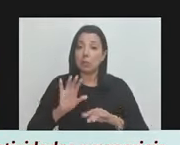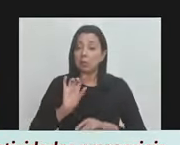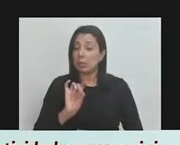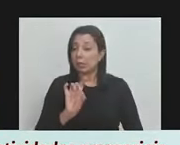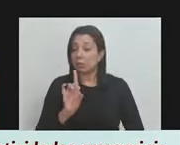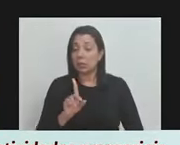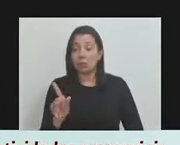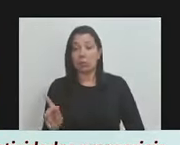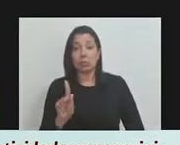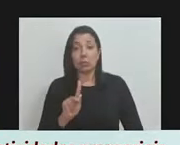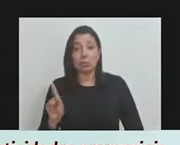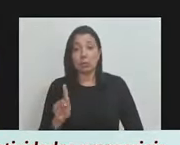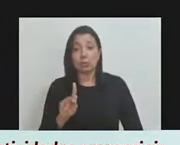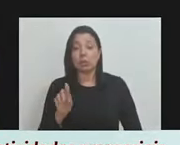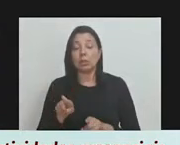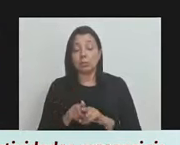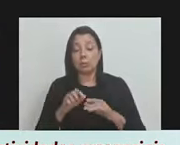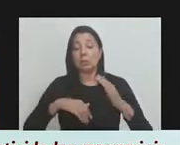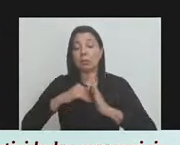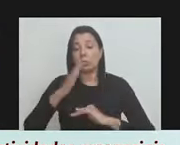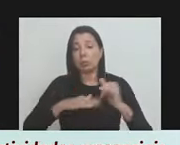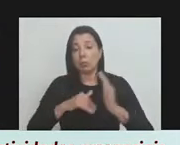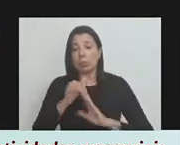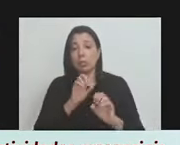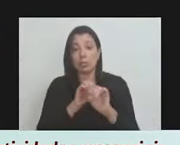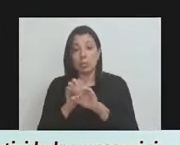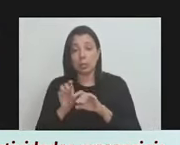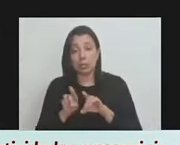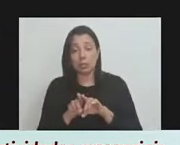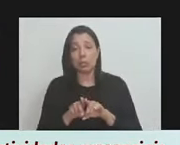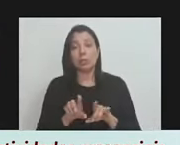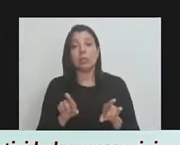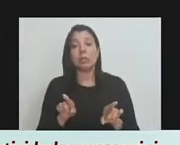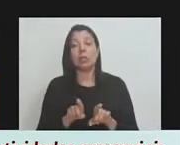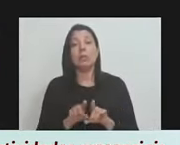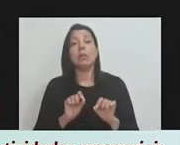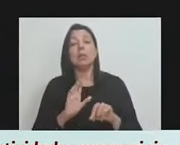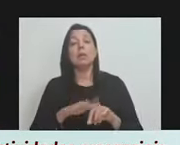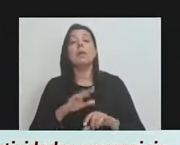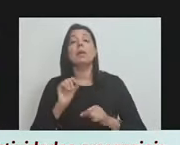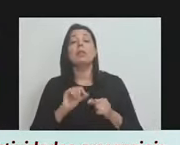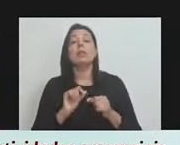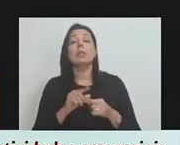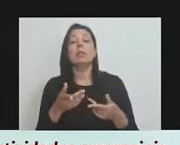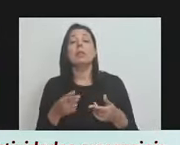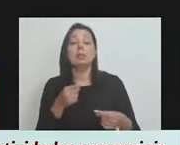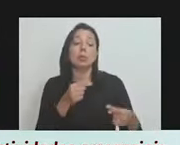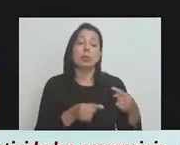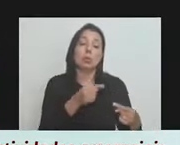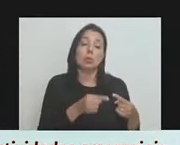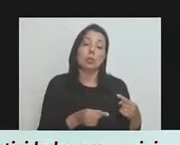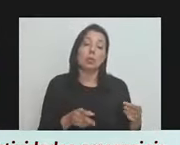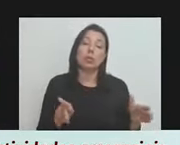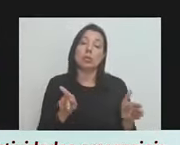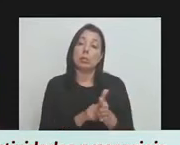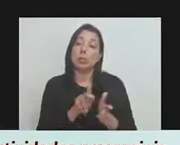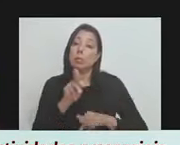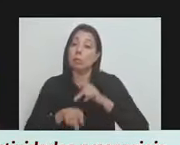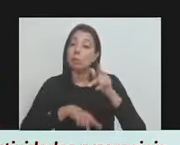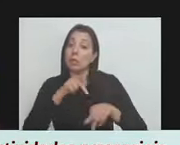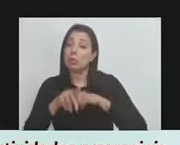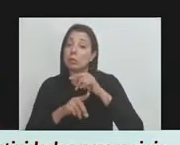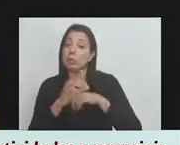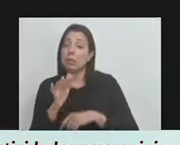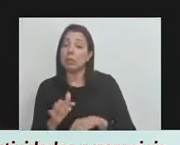professores, dos profissionais de educação, dos orientadores educacionais, mas fazer esse como um debate da população do Distrito Federal, da população